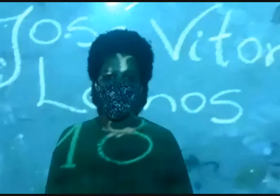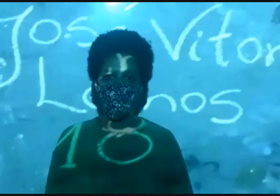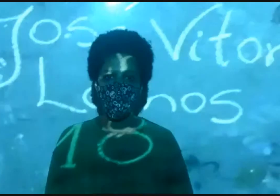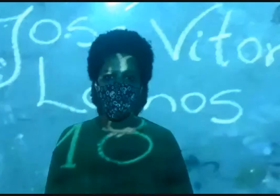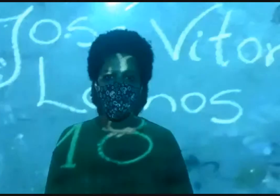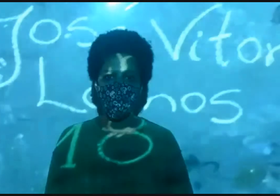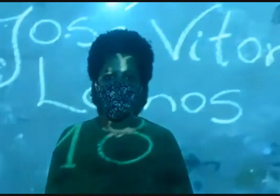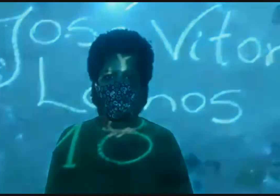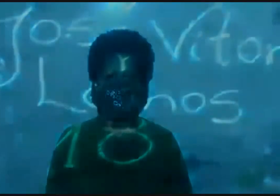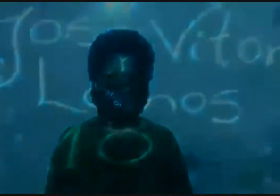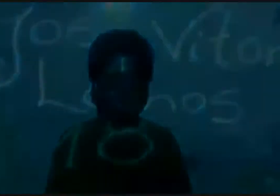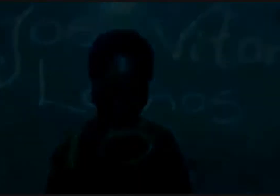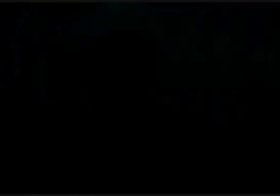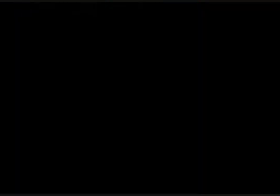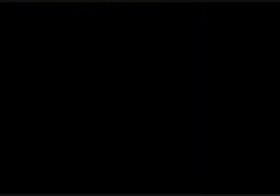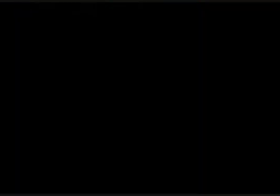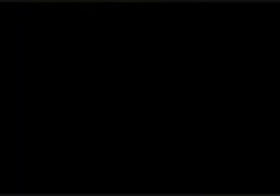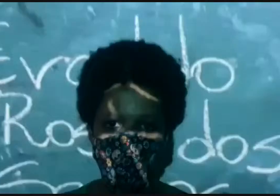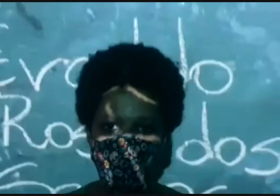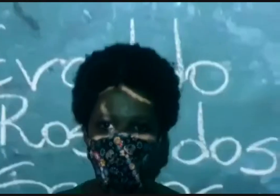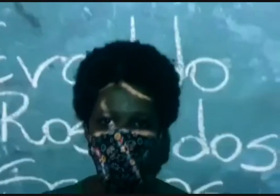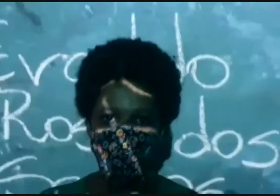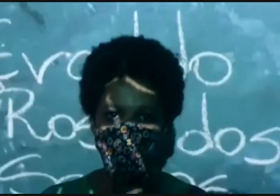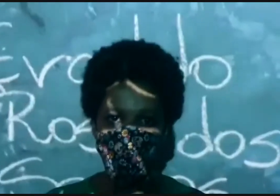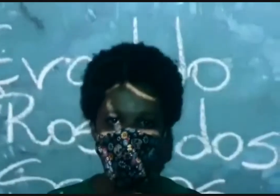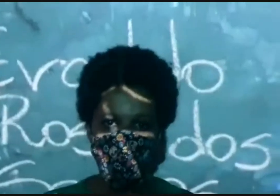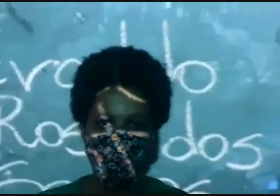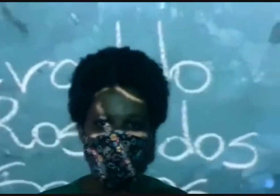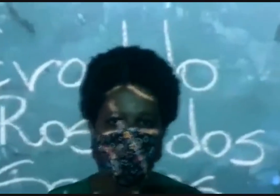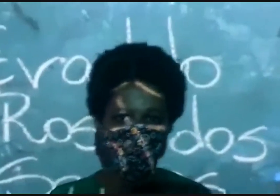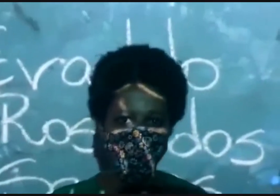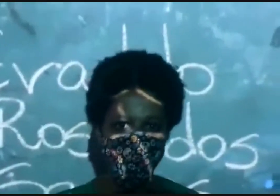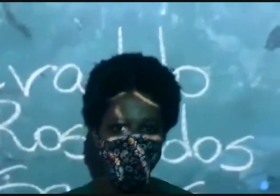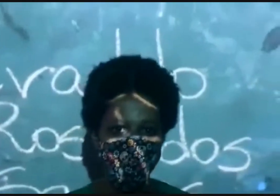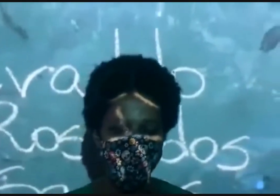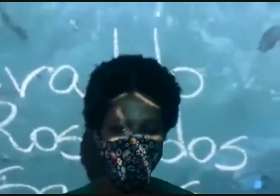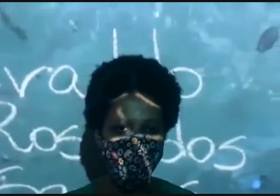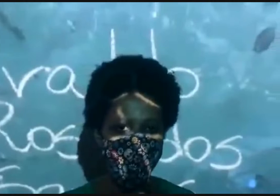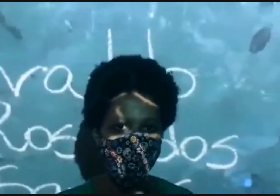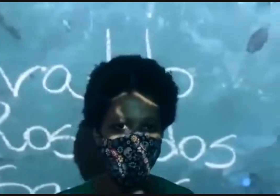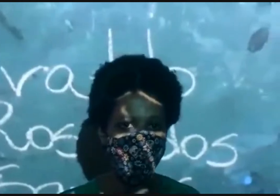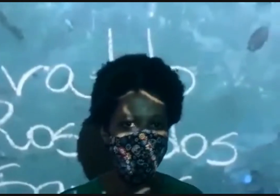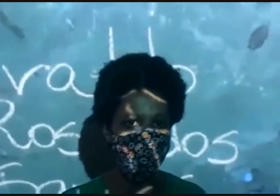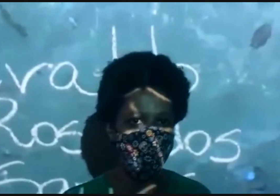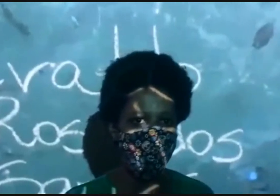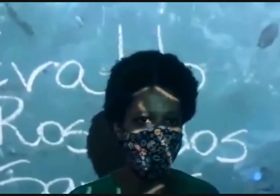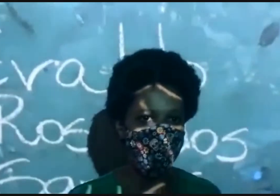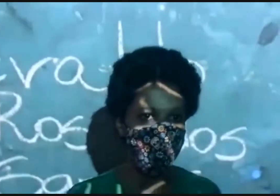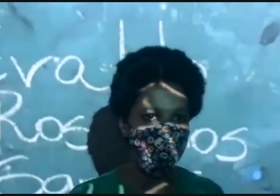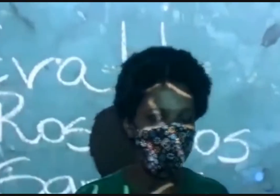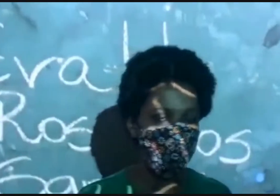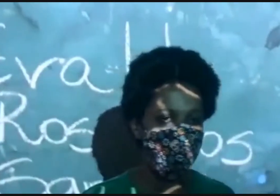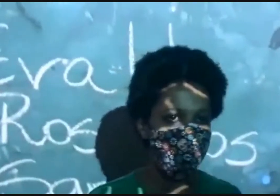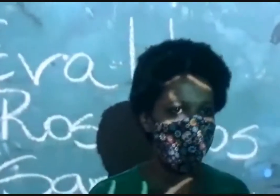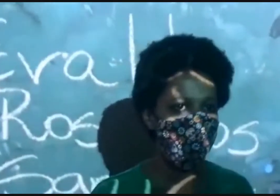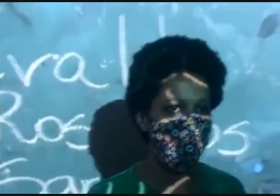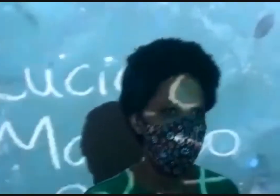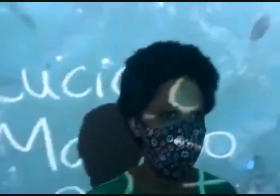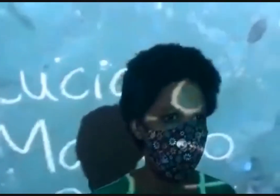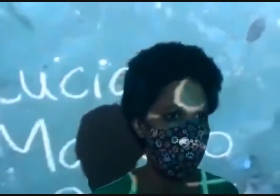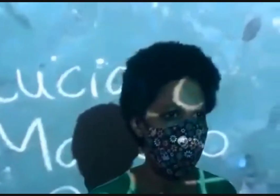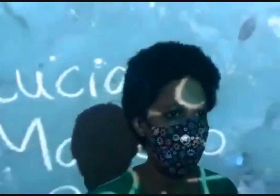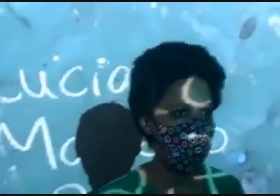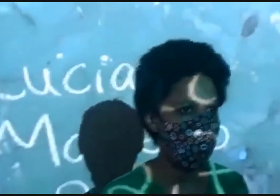Estado só executa preto e pobre. Esse aqui é o país onde tu pede socorro com um machado cravado nas costas e